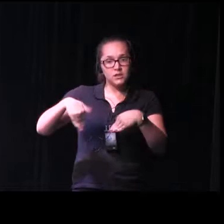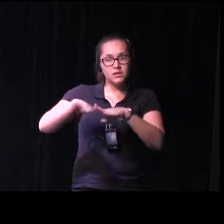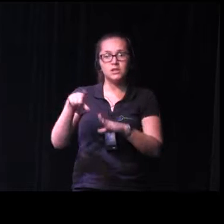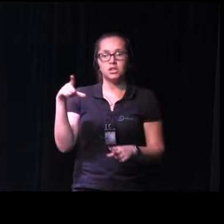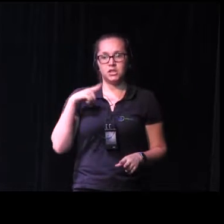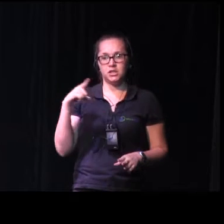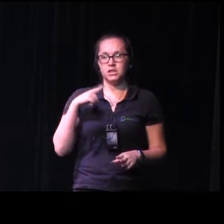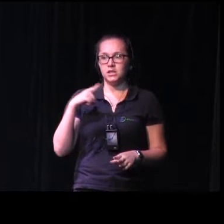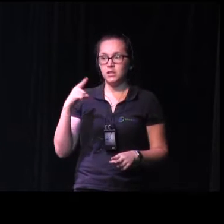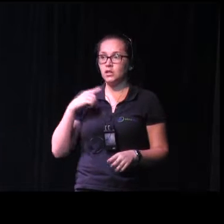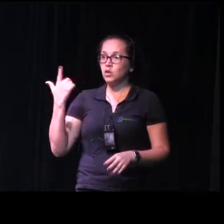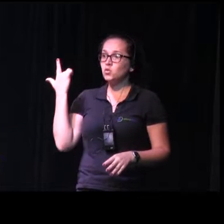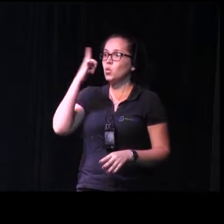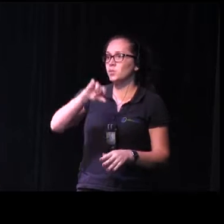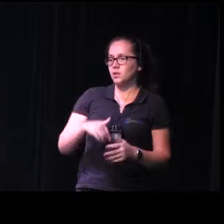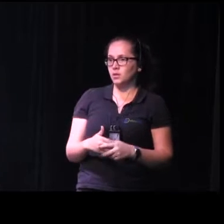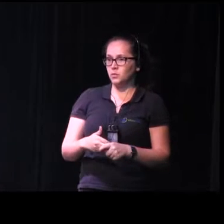só a qualidade que nós